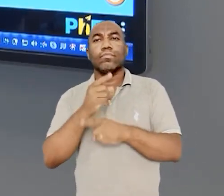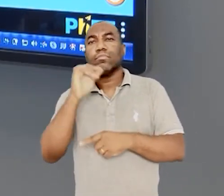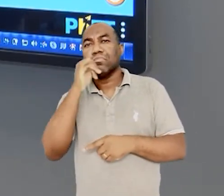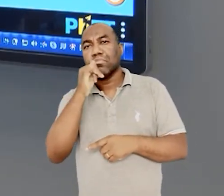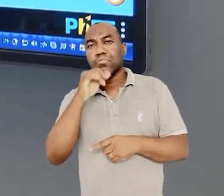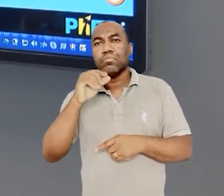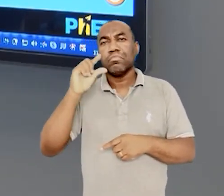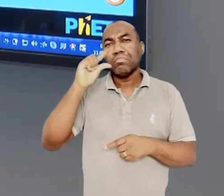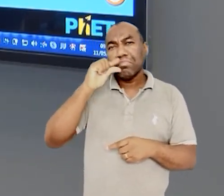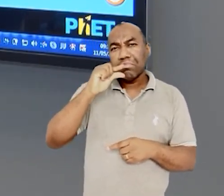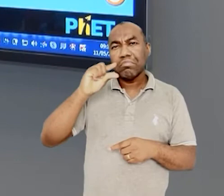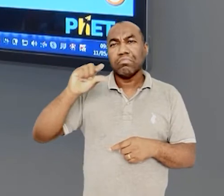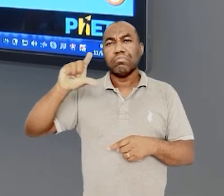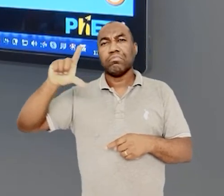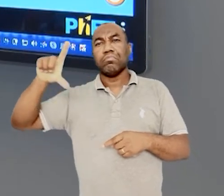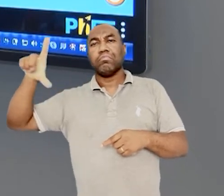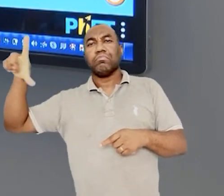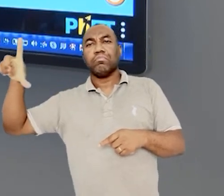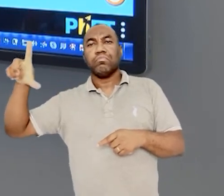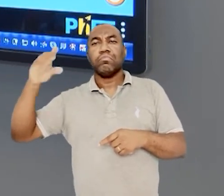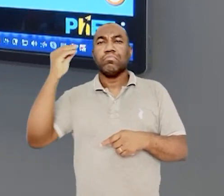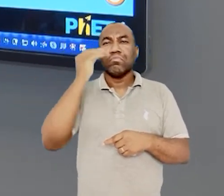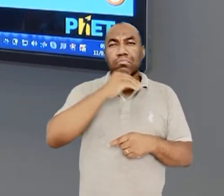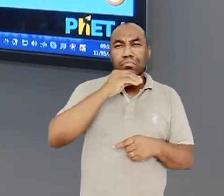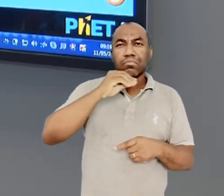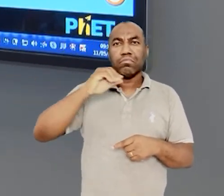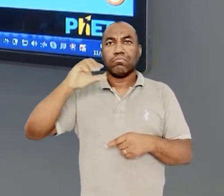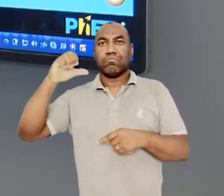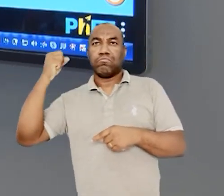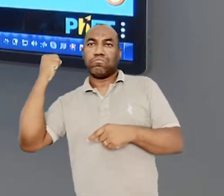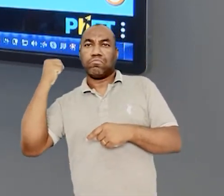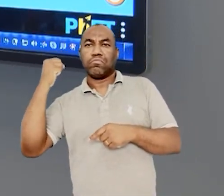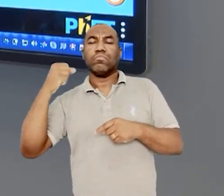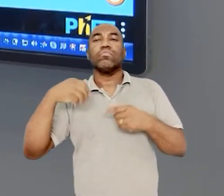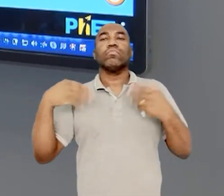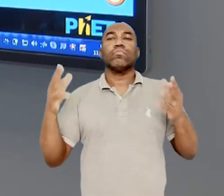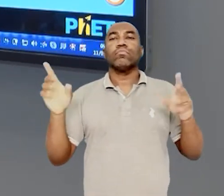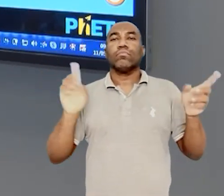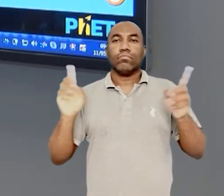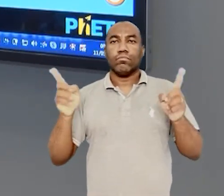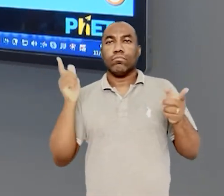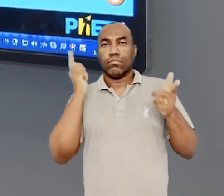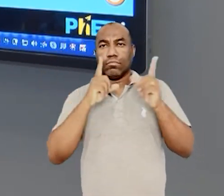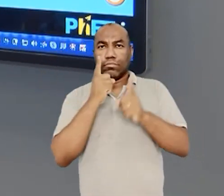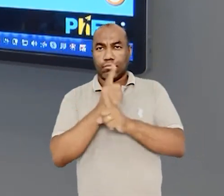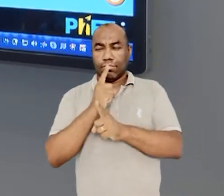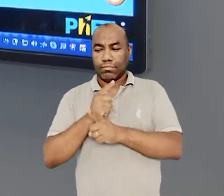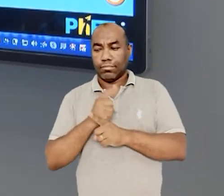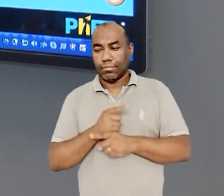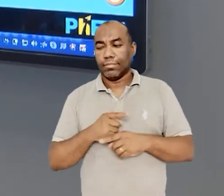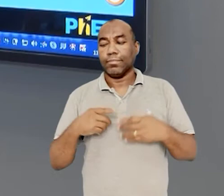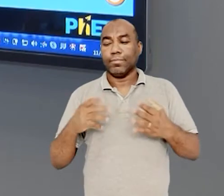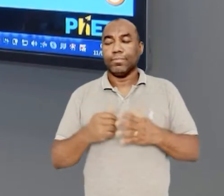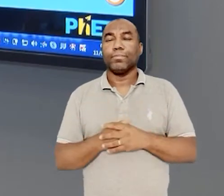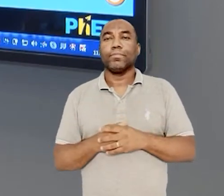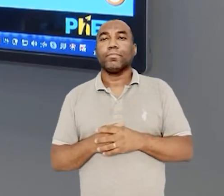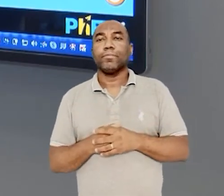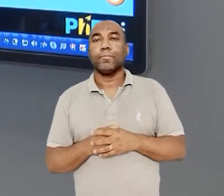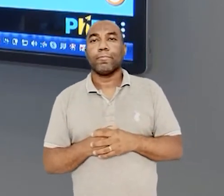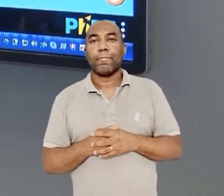me referindo à diferença de potencial elétrica, estou me referindo à intensidade de corrente elétrica. Então, vamos lá.